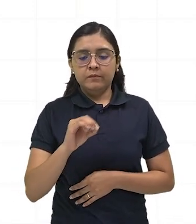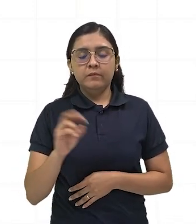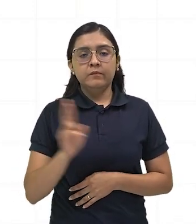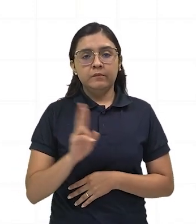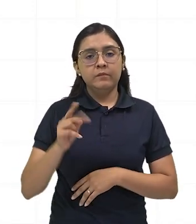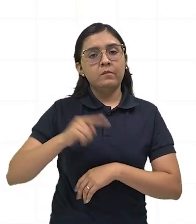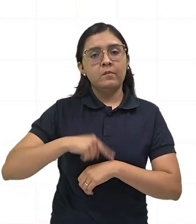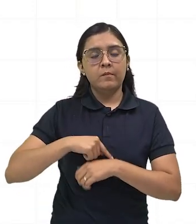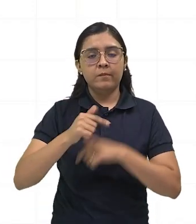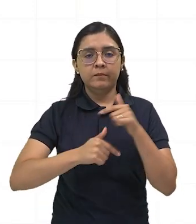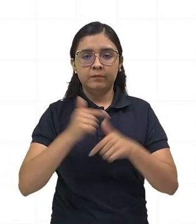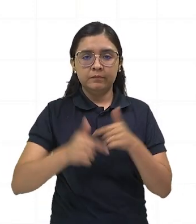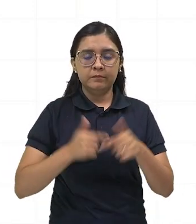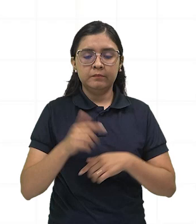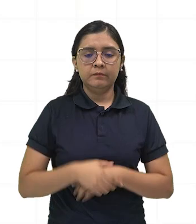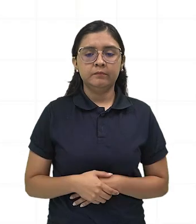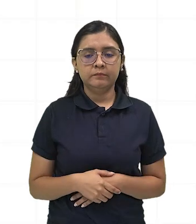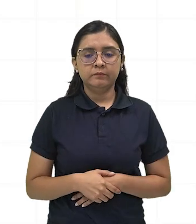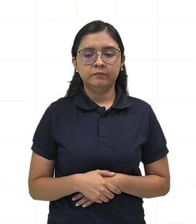hora